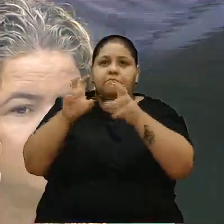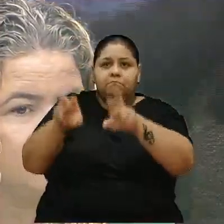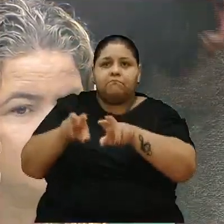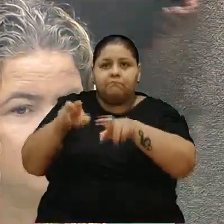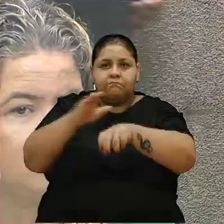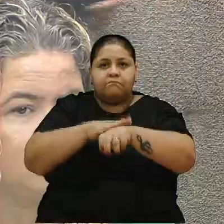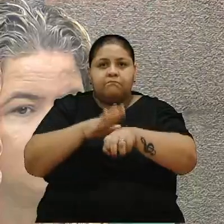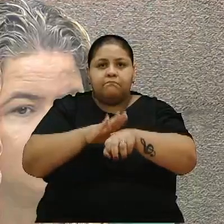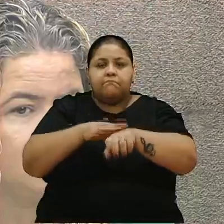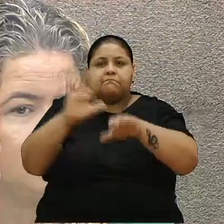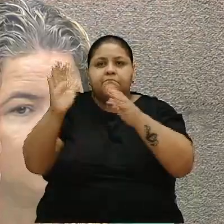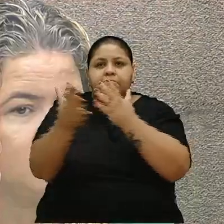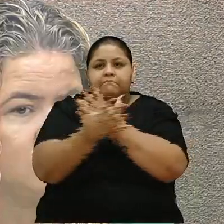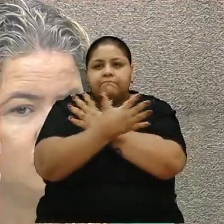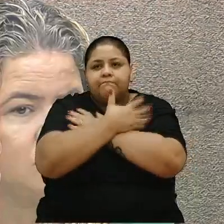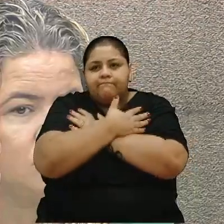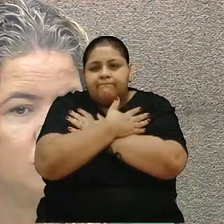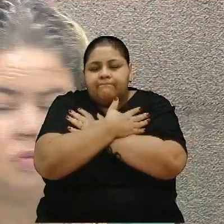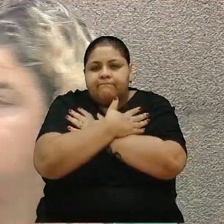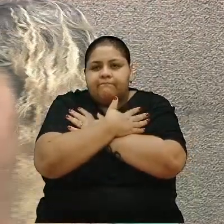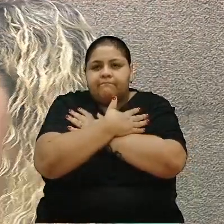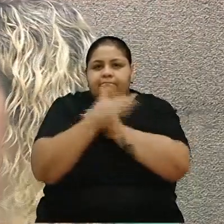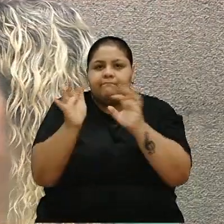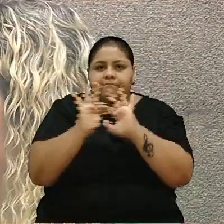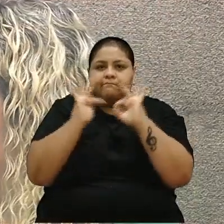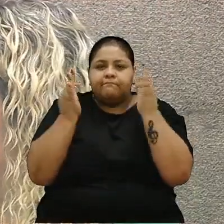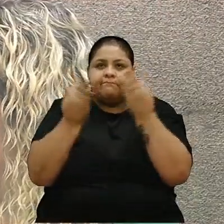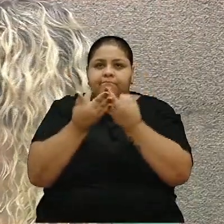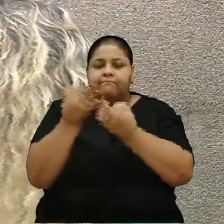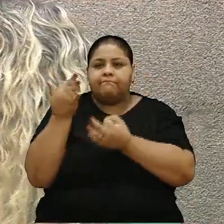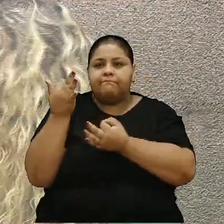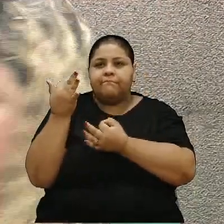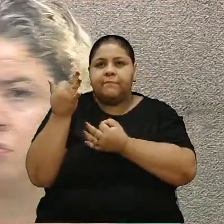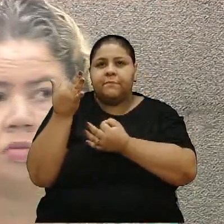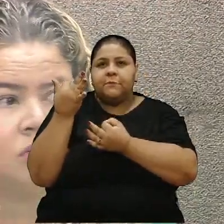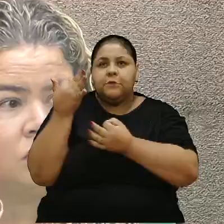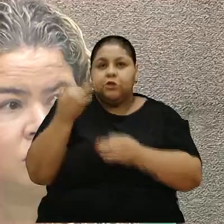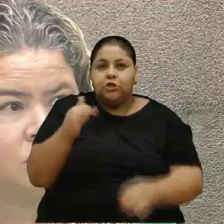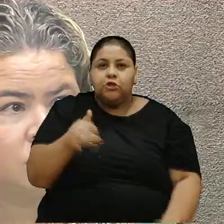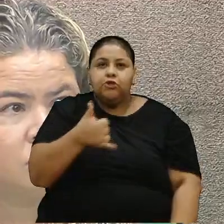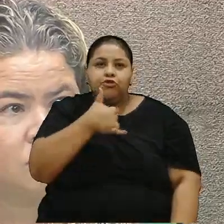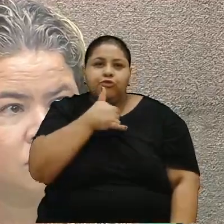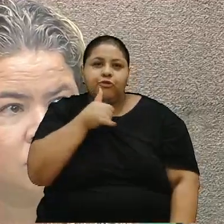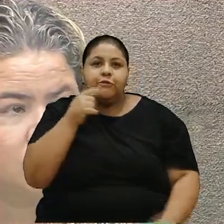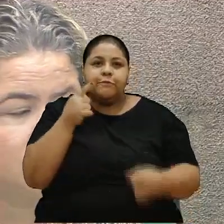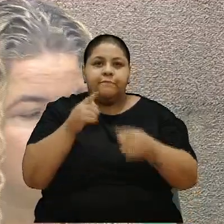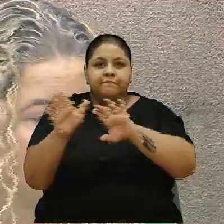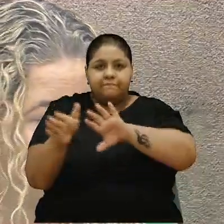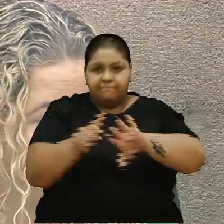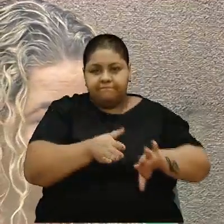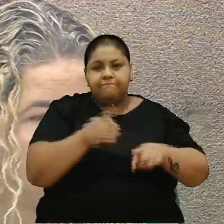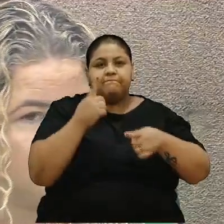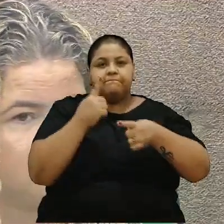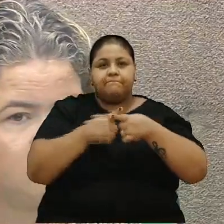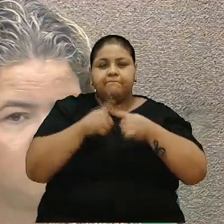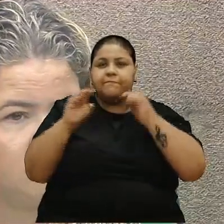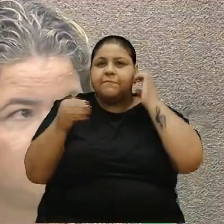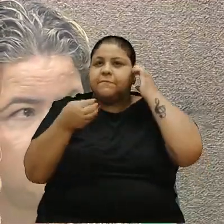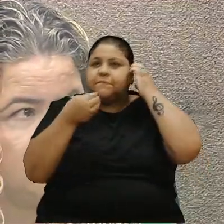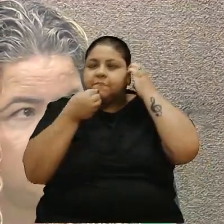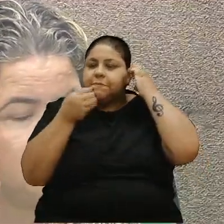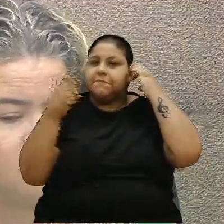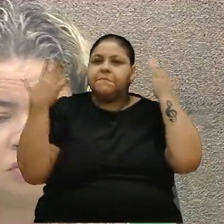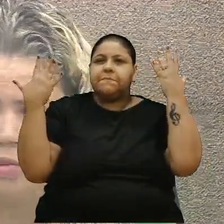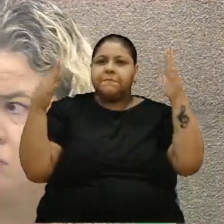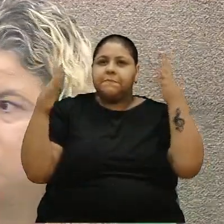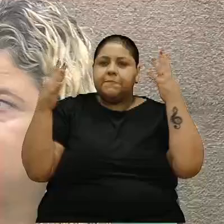aqui, abraça a sua família, nesse momento de dor e de tristeza. E queria também aqui, né, aproveitar o momento para